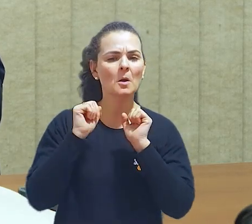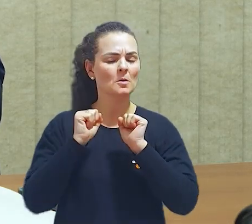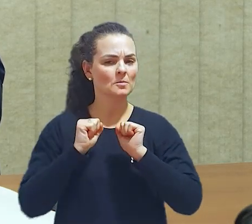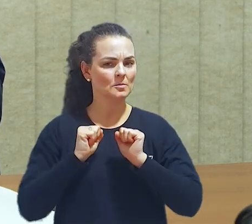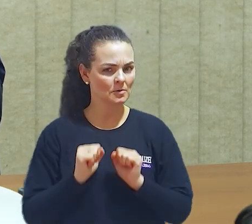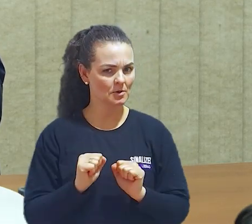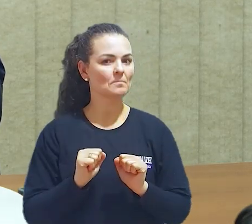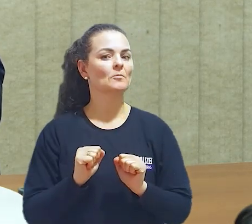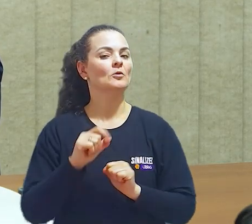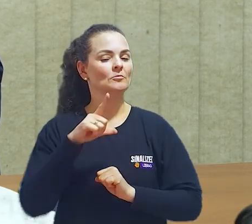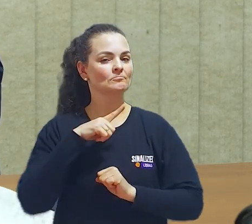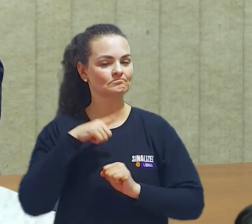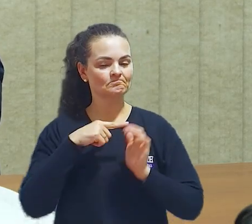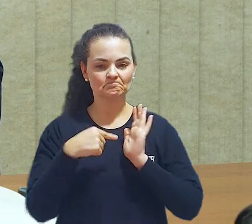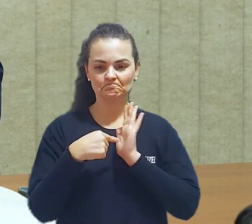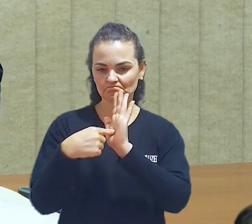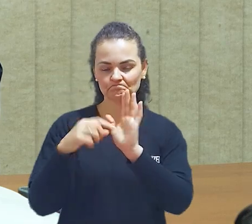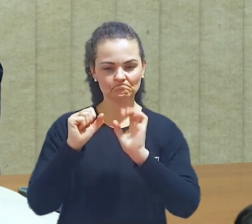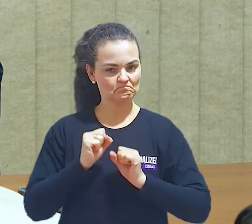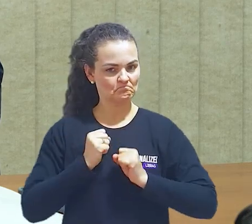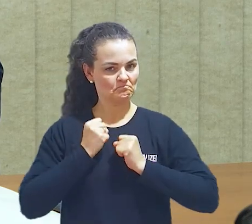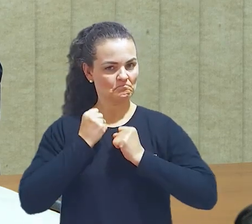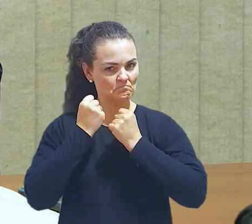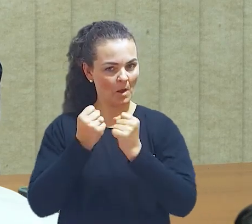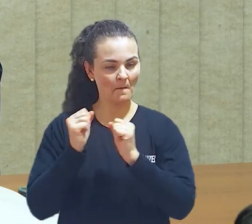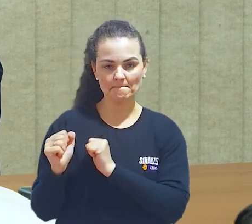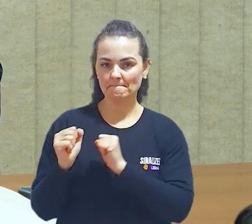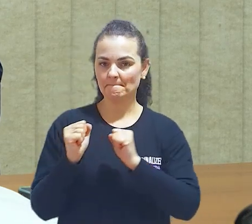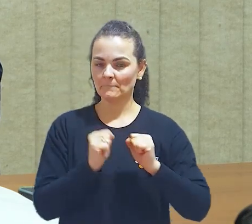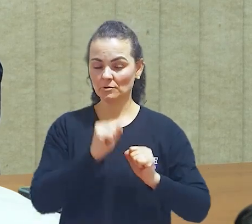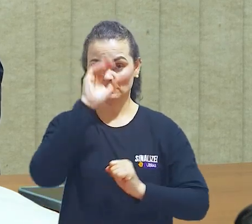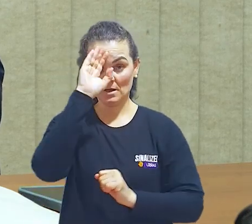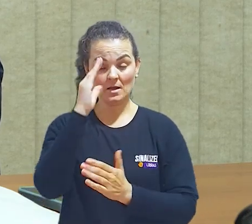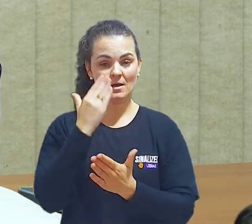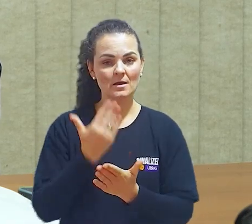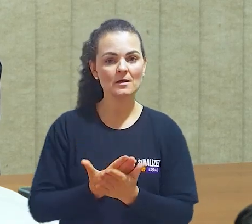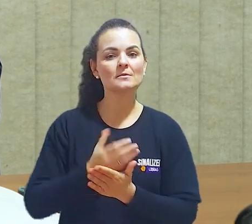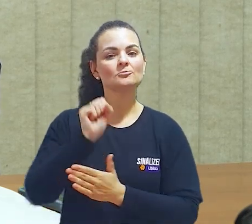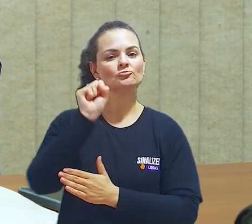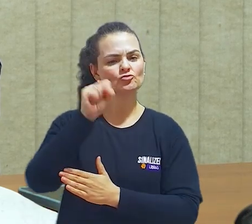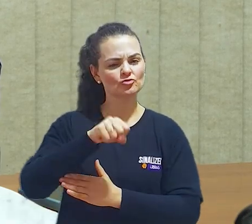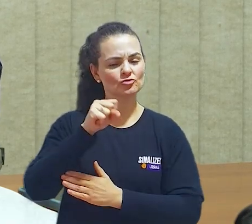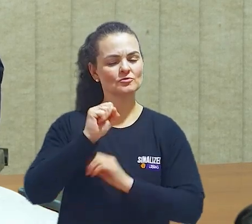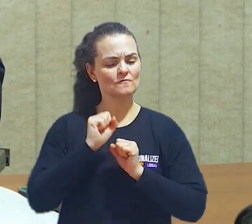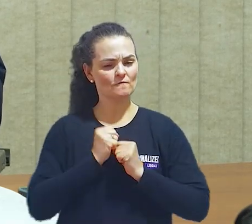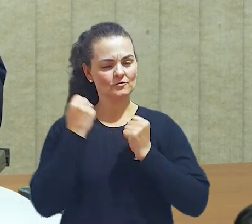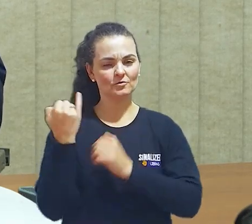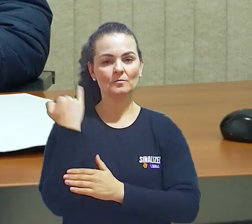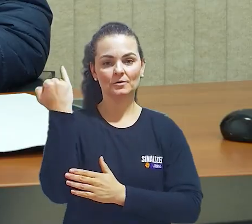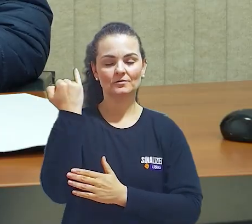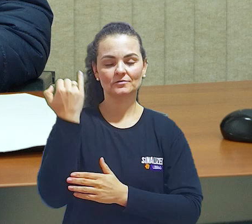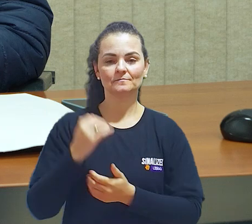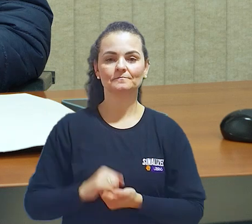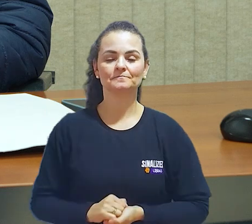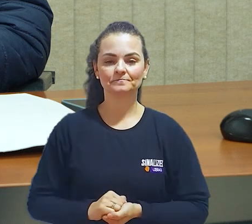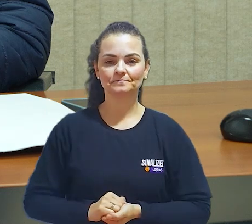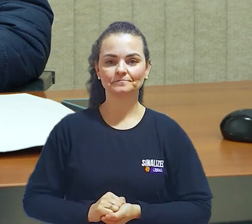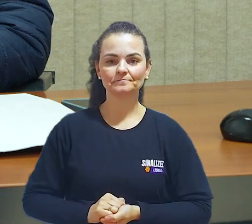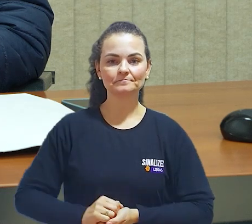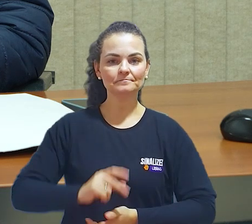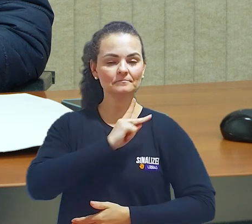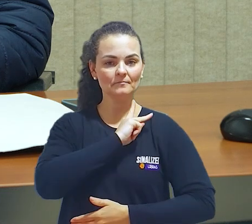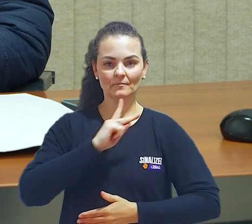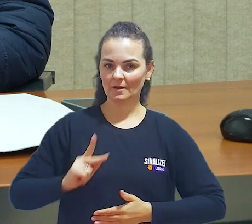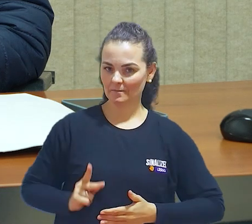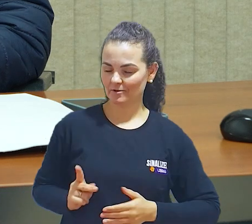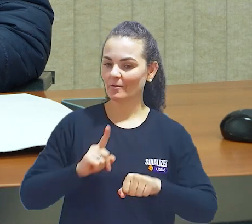ter aí uma imagem forte de um poder que eu acredito ser forte e importante. Presidente Almeida,